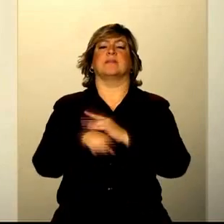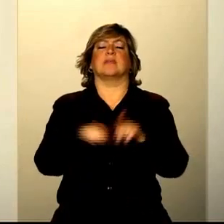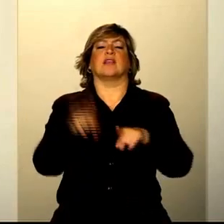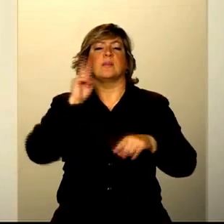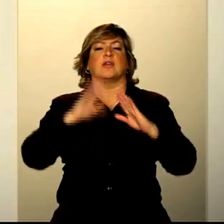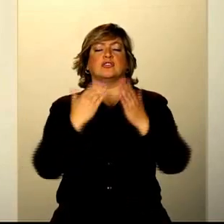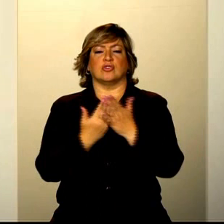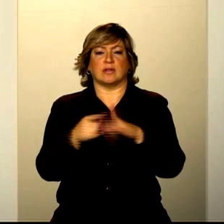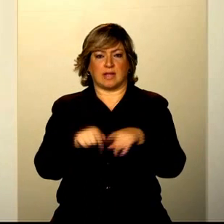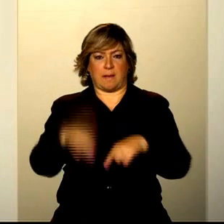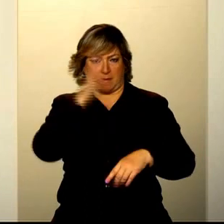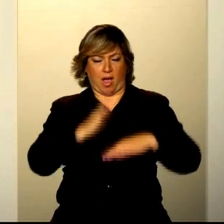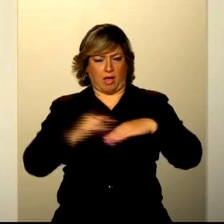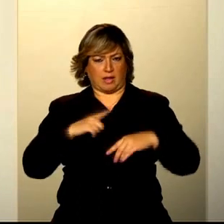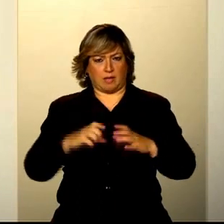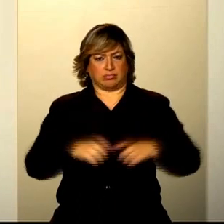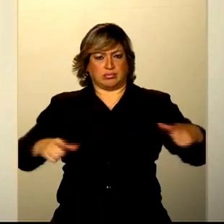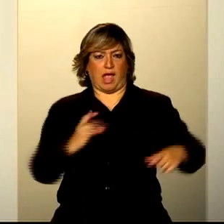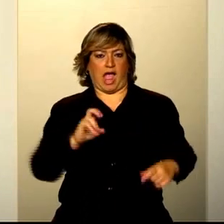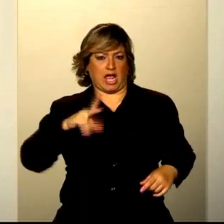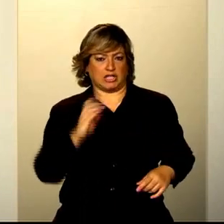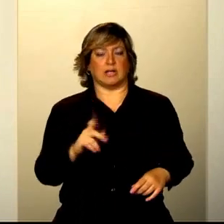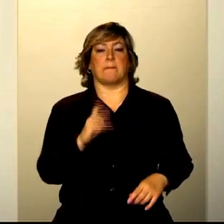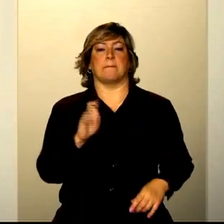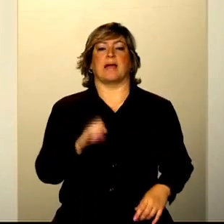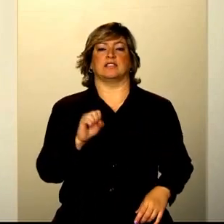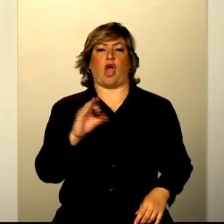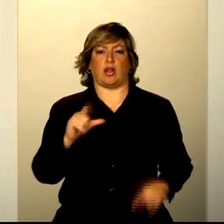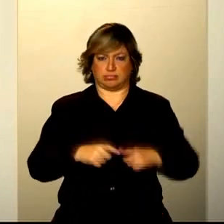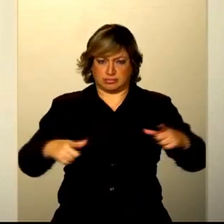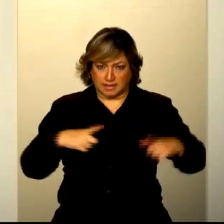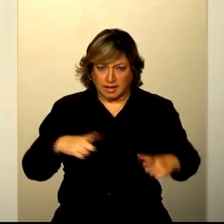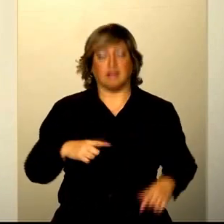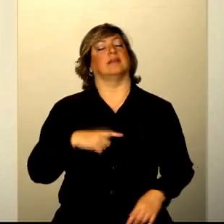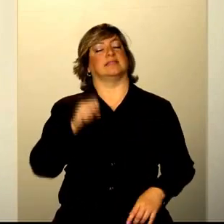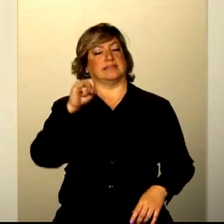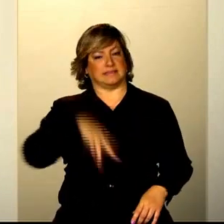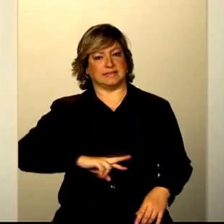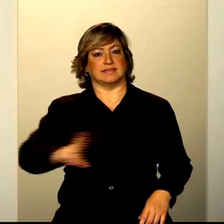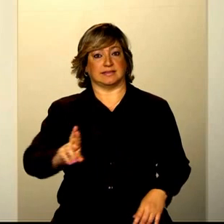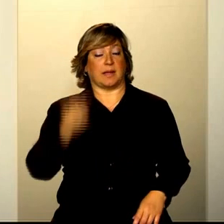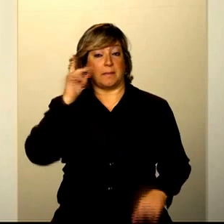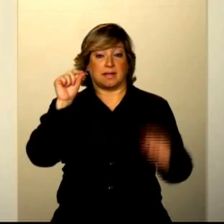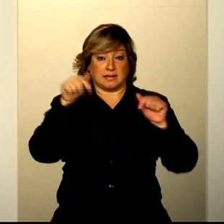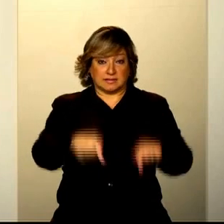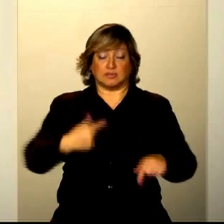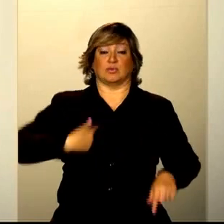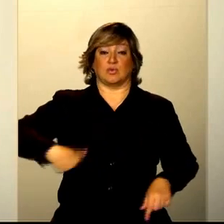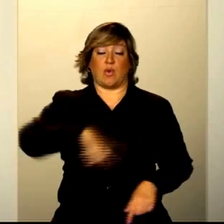carinhoso também está aumentando a quantidade de creches e pré-escolas Ah Está sim Luciano para isso nós